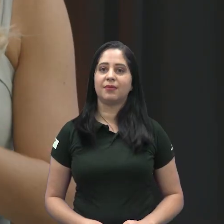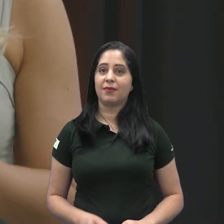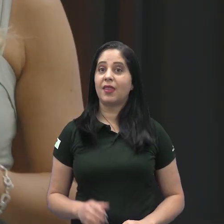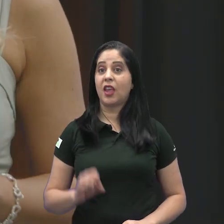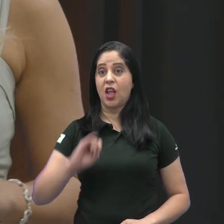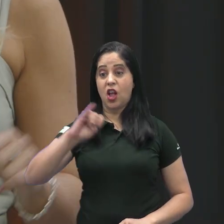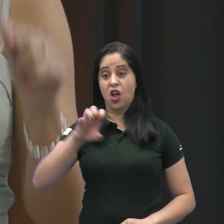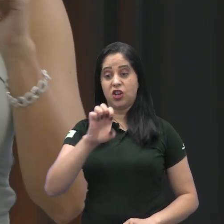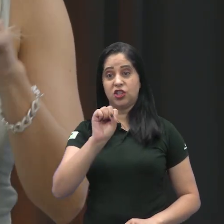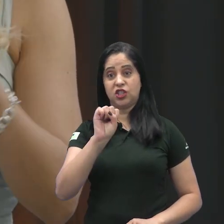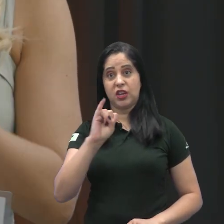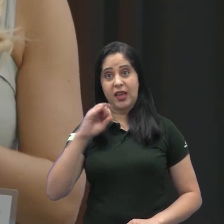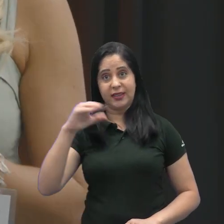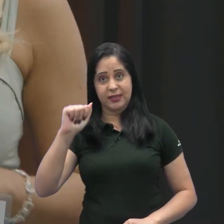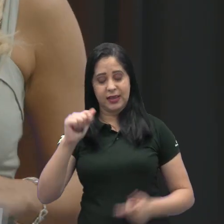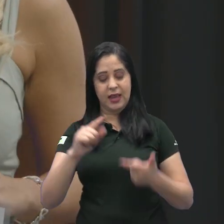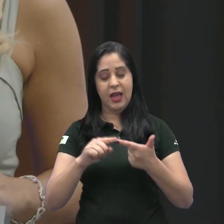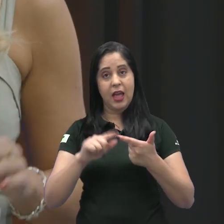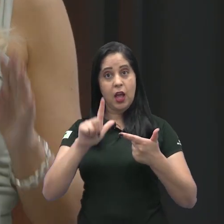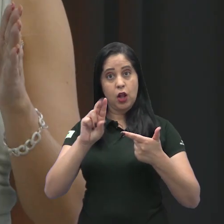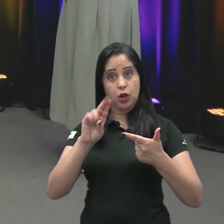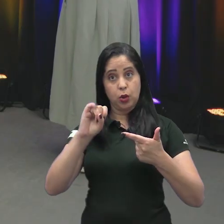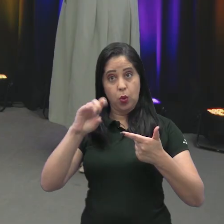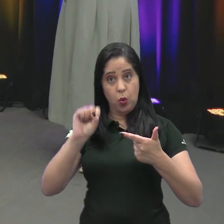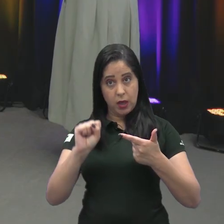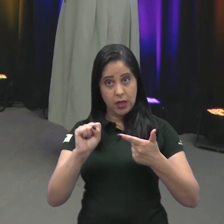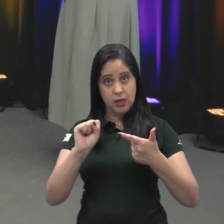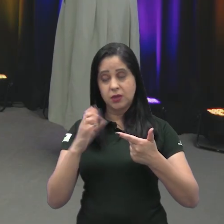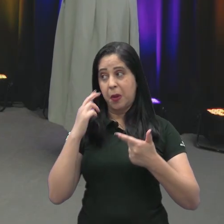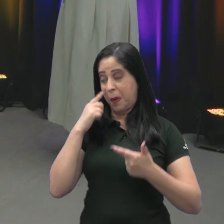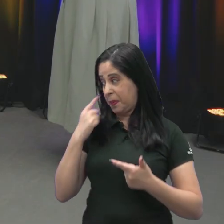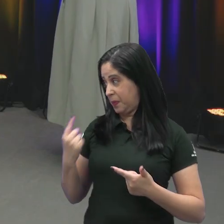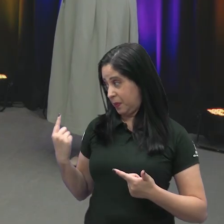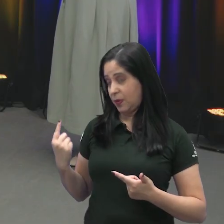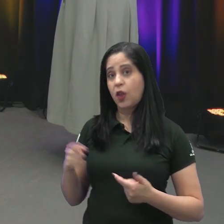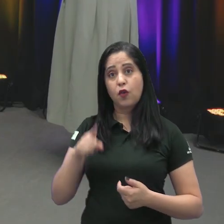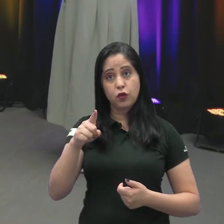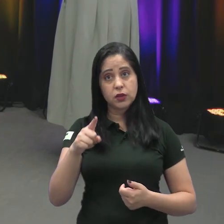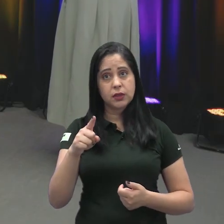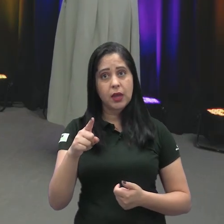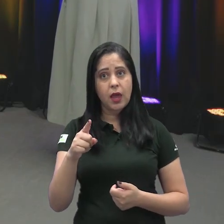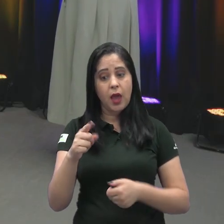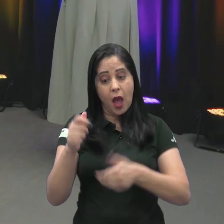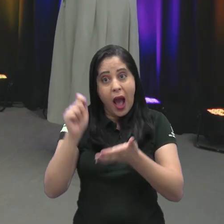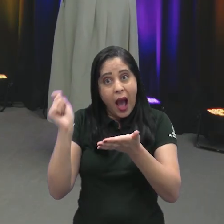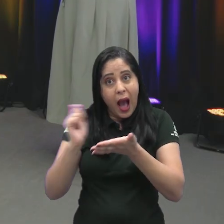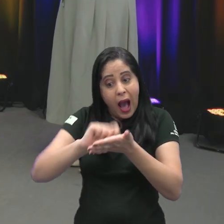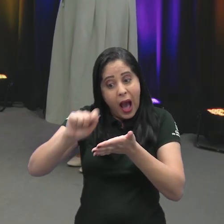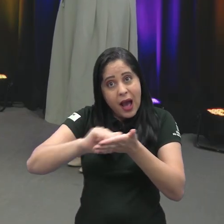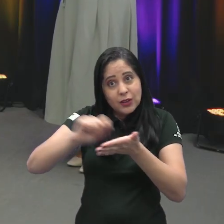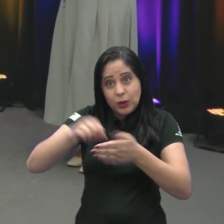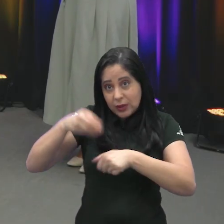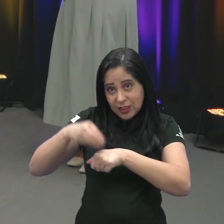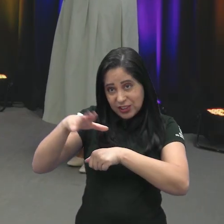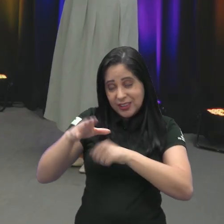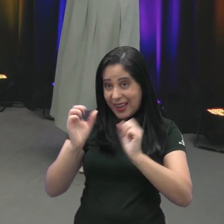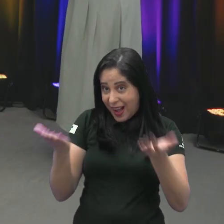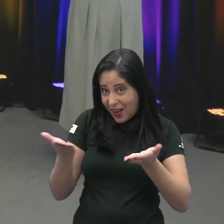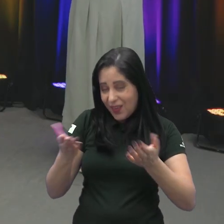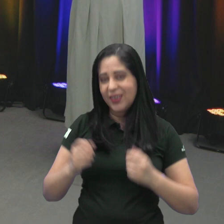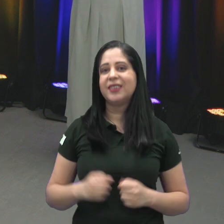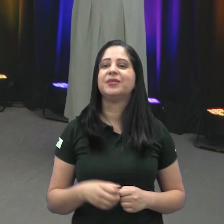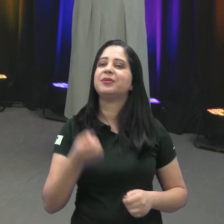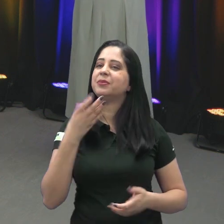Jéssica e Luiz já estão aqui comigo no estúdio, então continue com papel e caneta na mão para anotar todas as dicas. Gente,